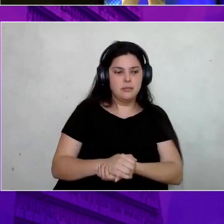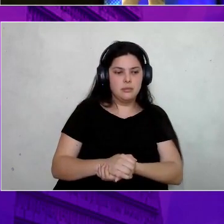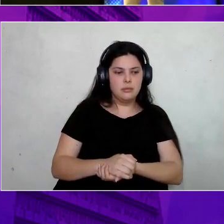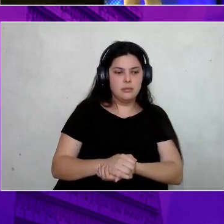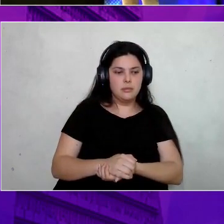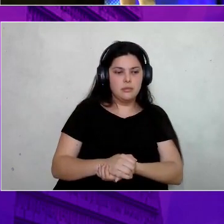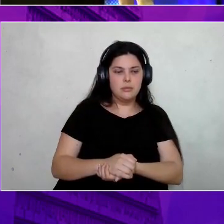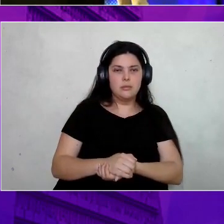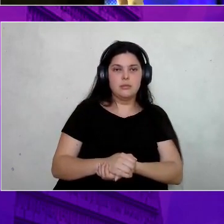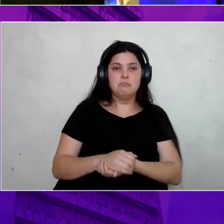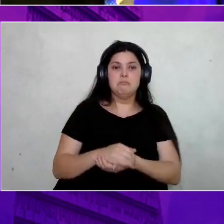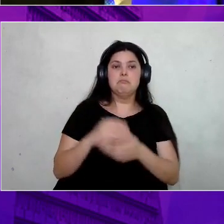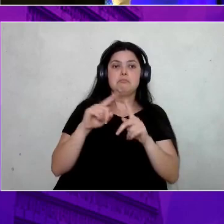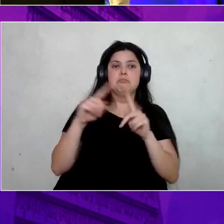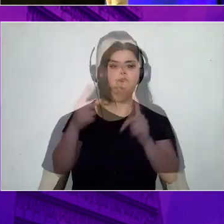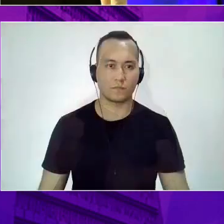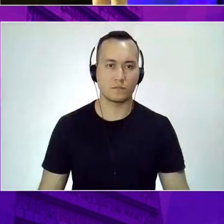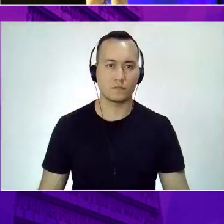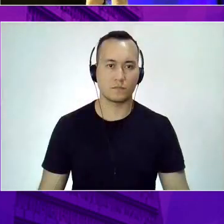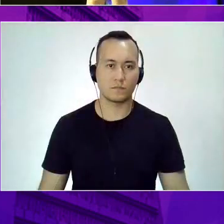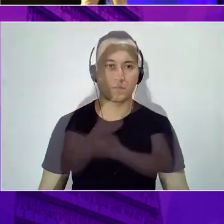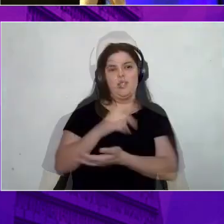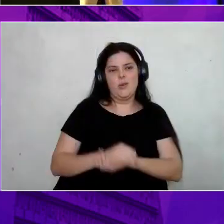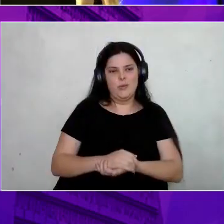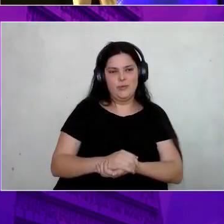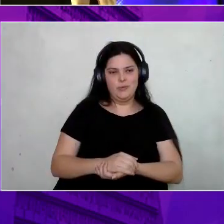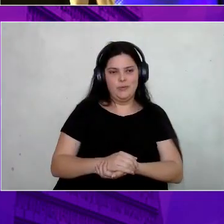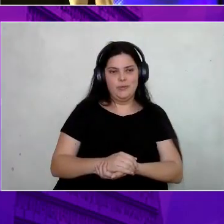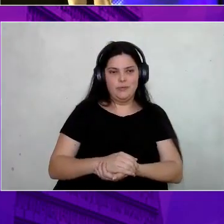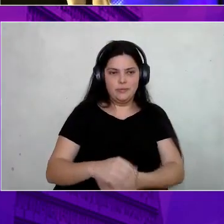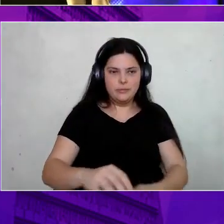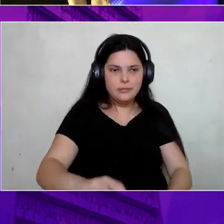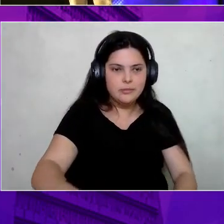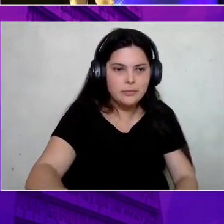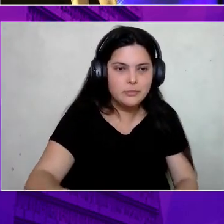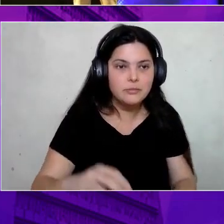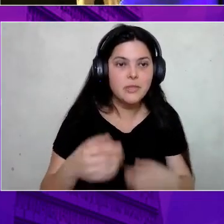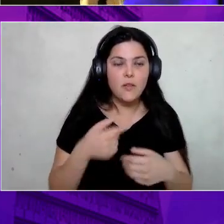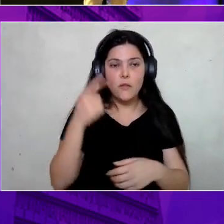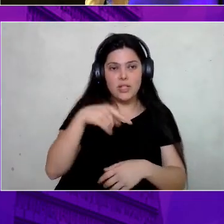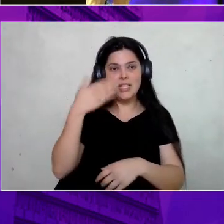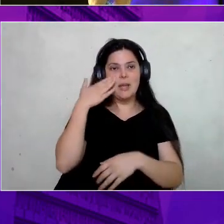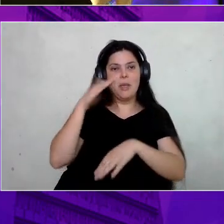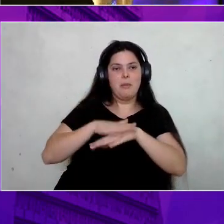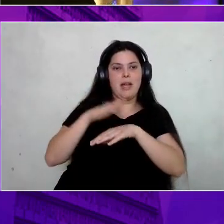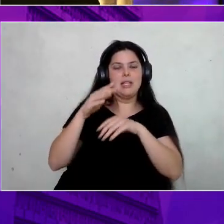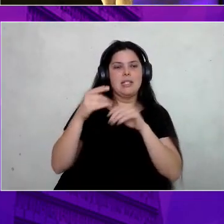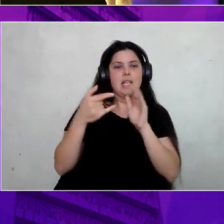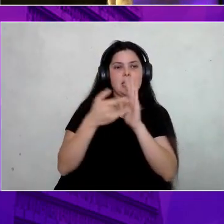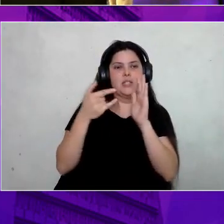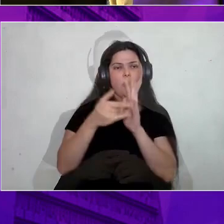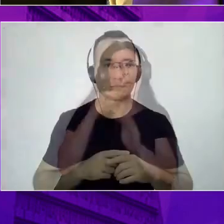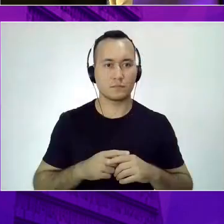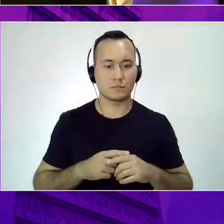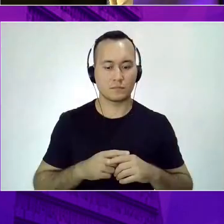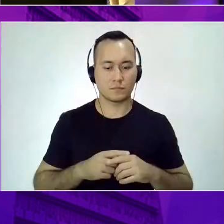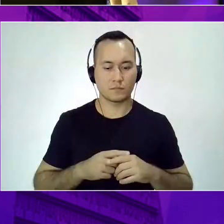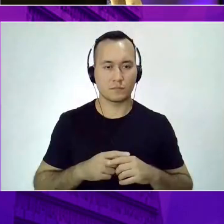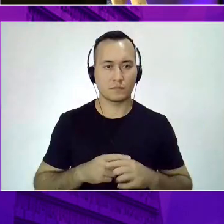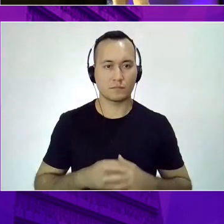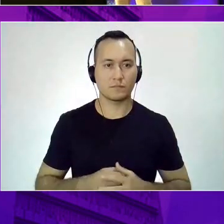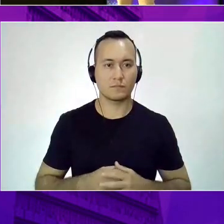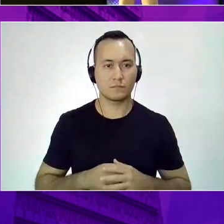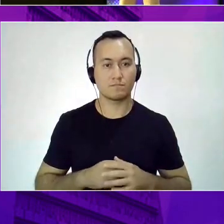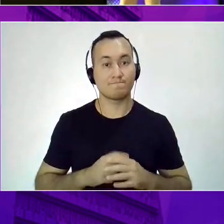Só que não. Acho que vocês, muito mais do que eu, né, quem é desenvolvedor aqui sabe que a vida nunca é tão simples assim.